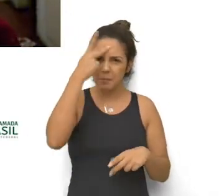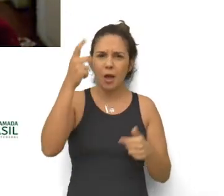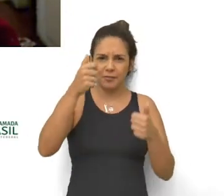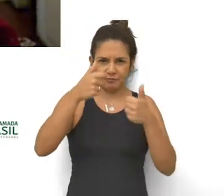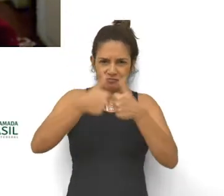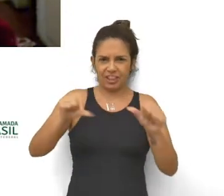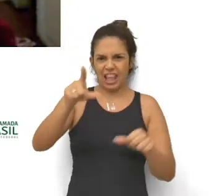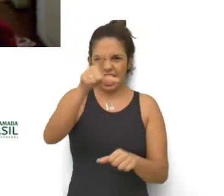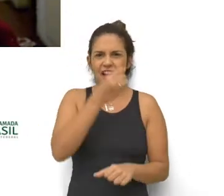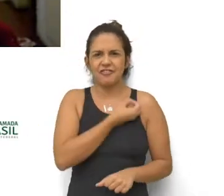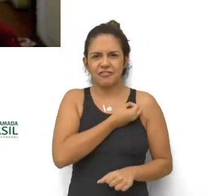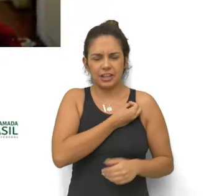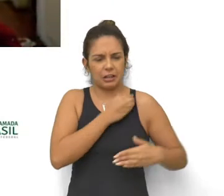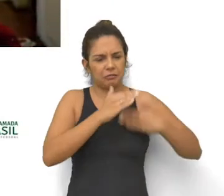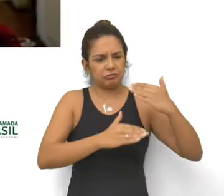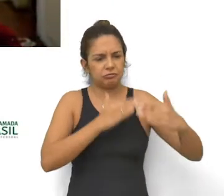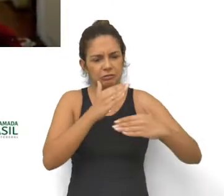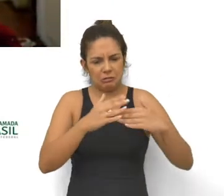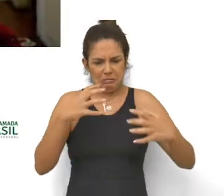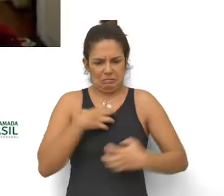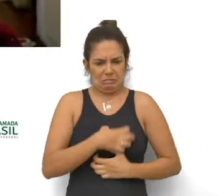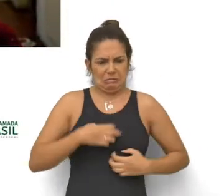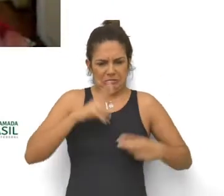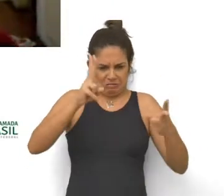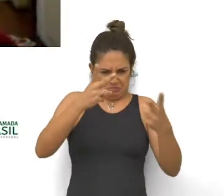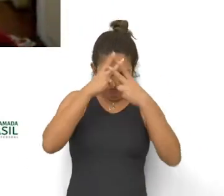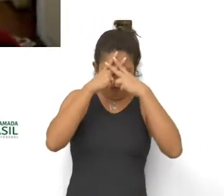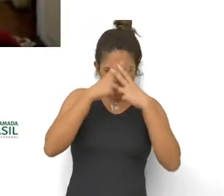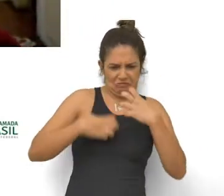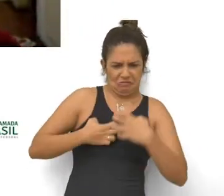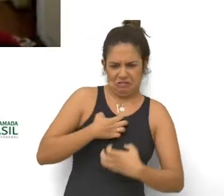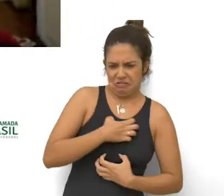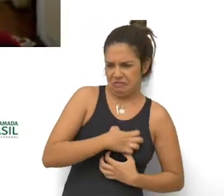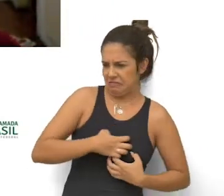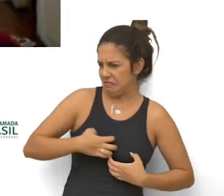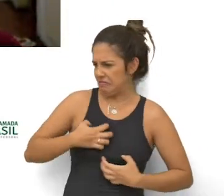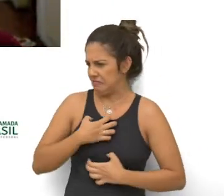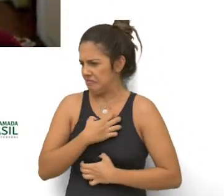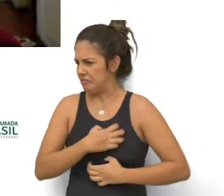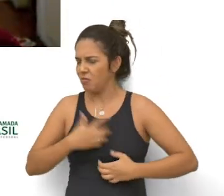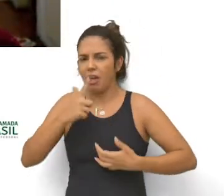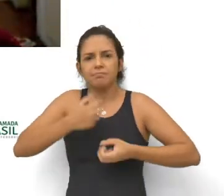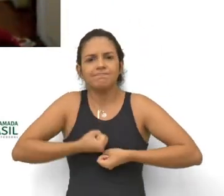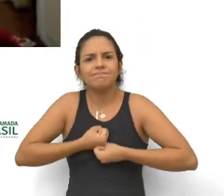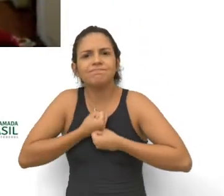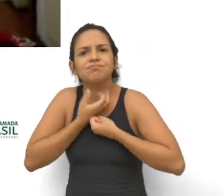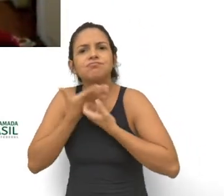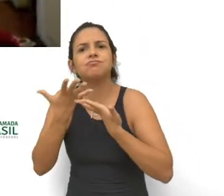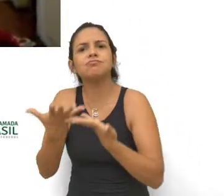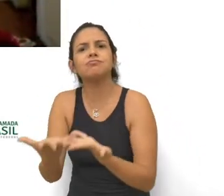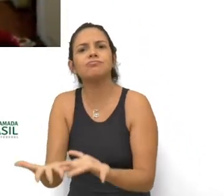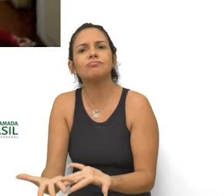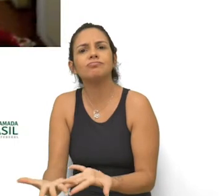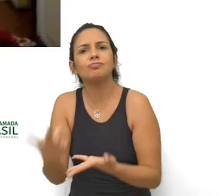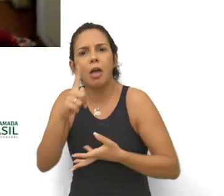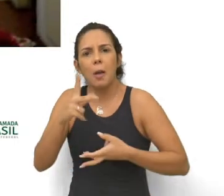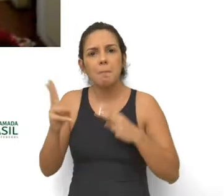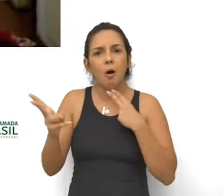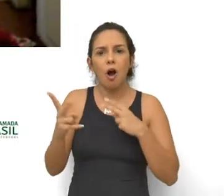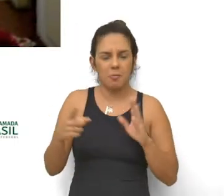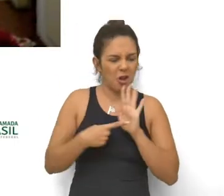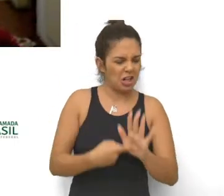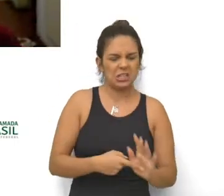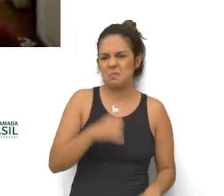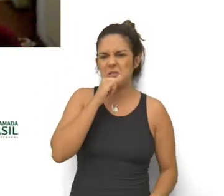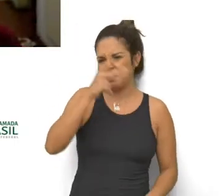vida inteira alimentando uma mágoa, não tem para onde ela se expandir muito, né? Ela tem que mostrar o tempo todo que mal que alguém fez